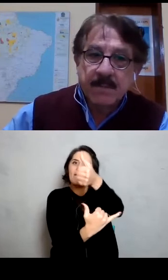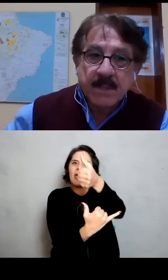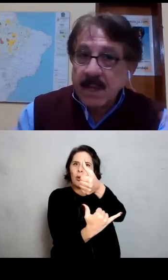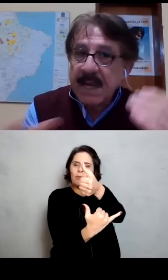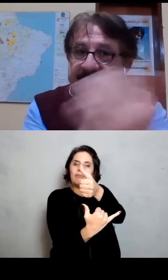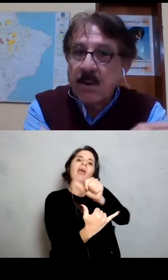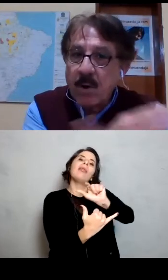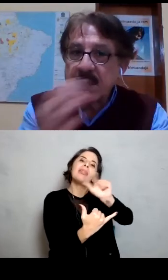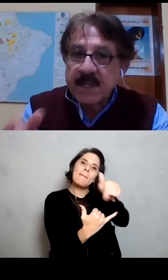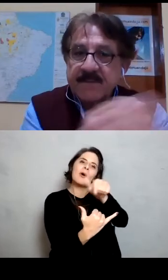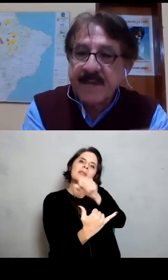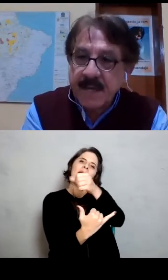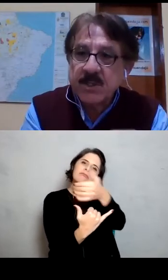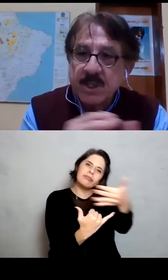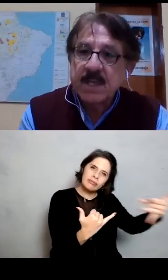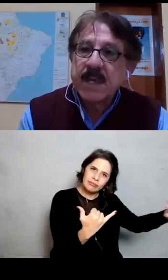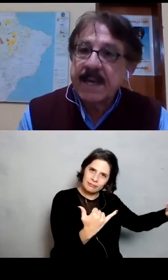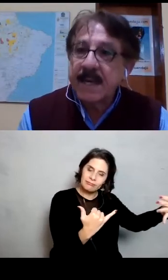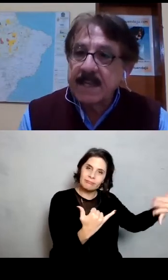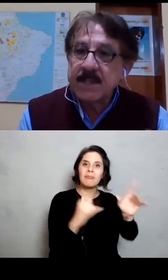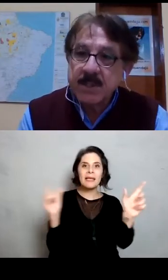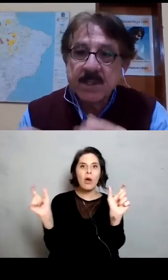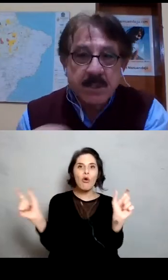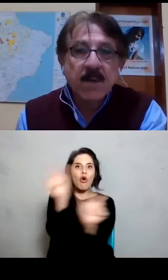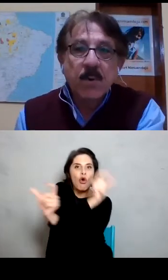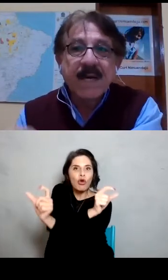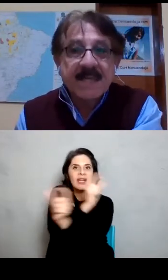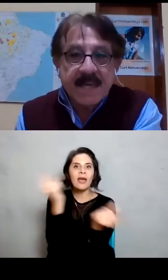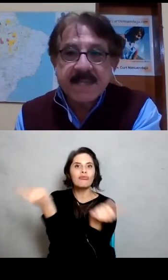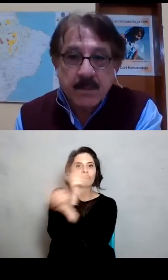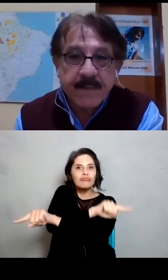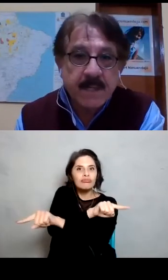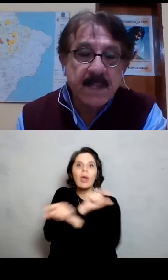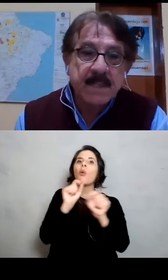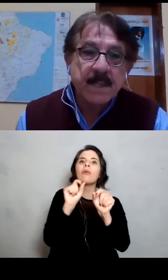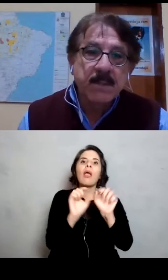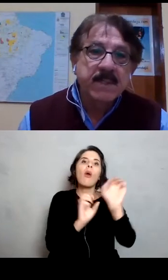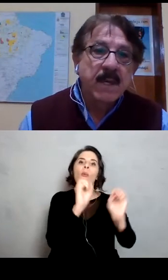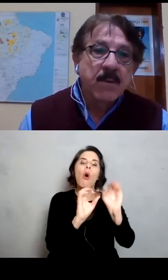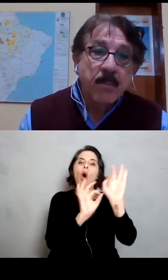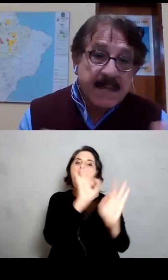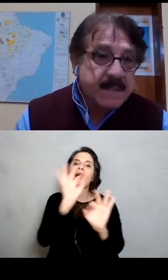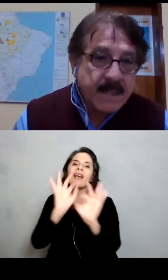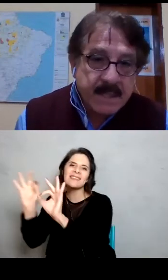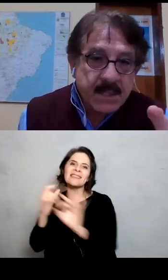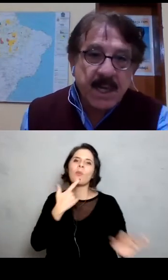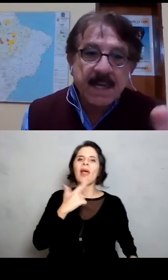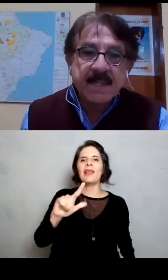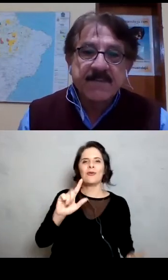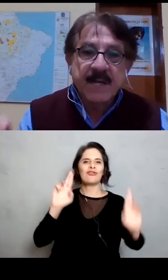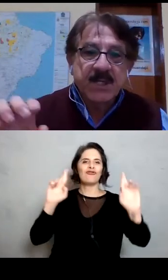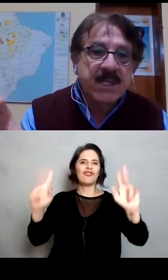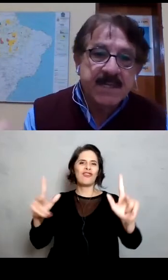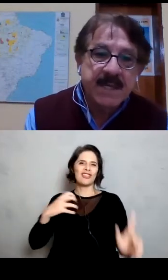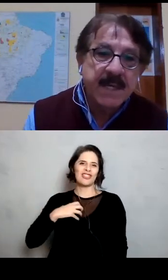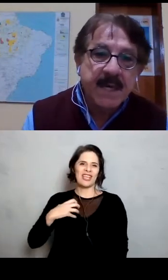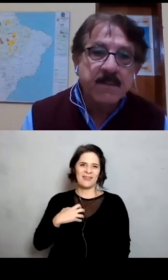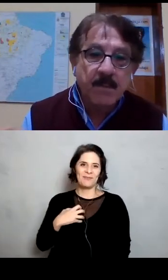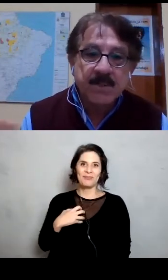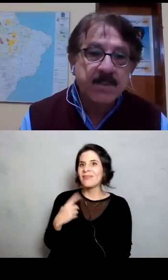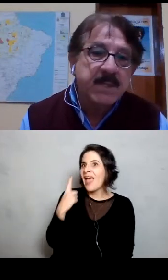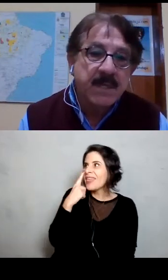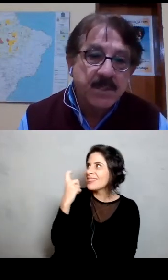tal. Então, essa ordem diferente é característica de organização diferente das línguas. O mais interessante é essas flechinhas aí